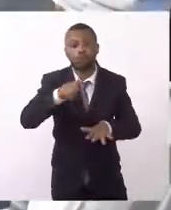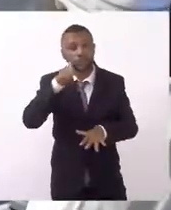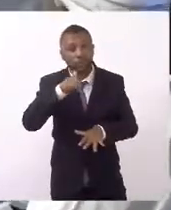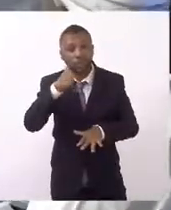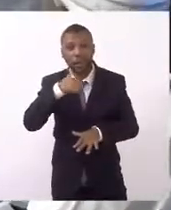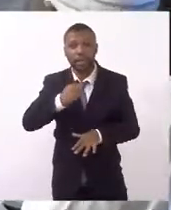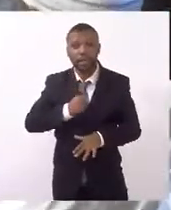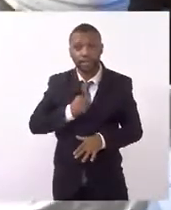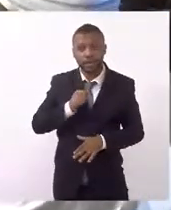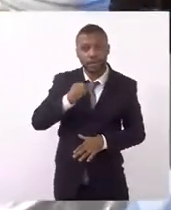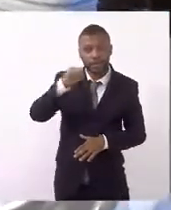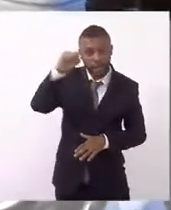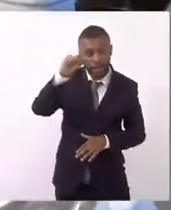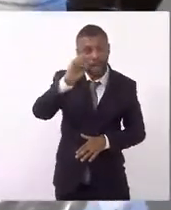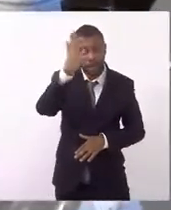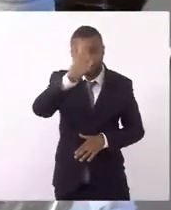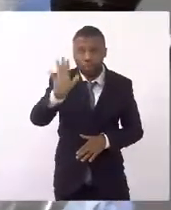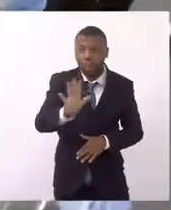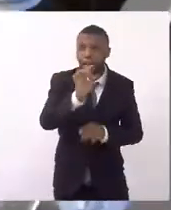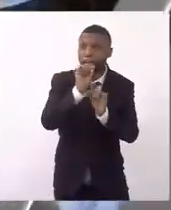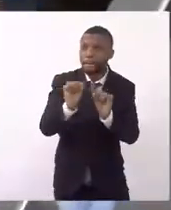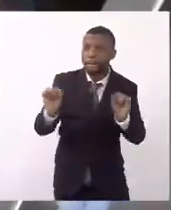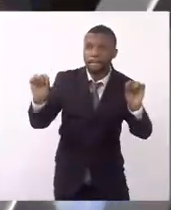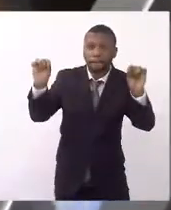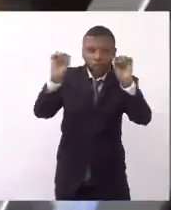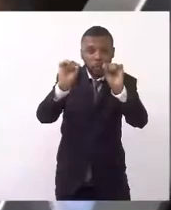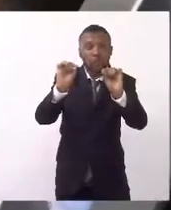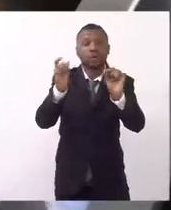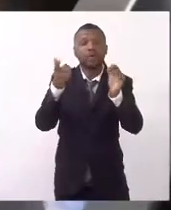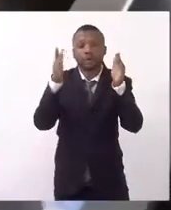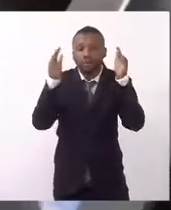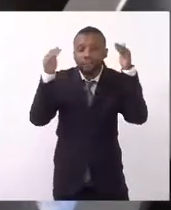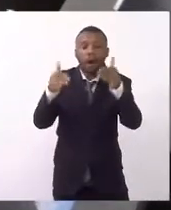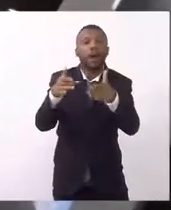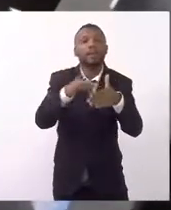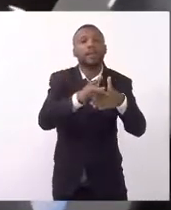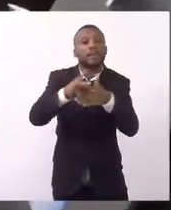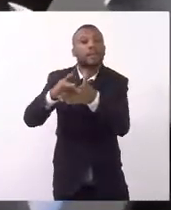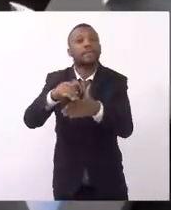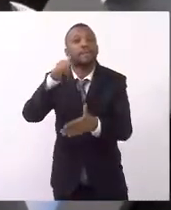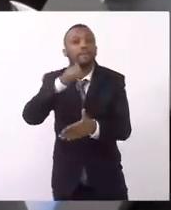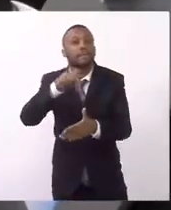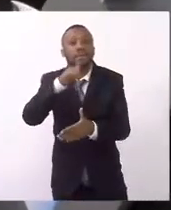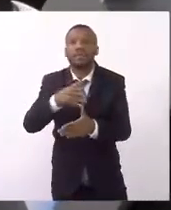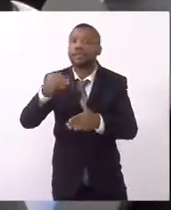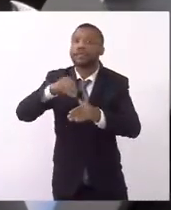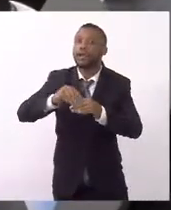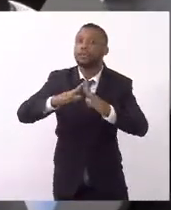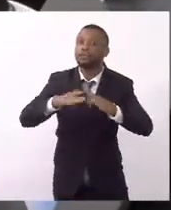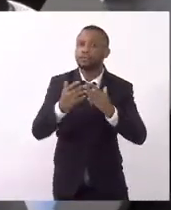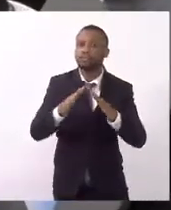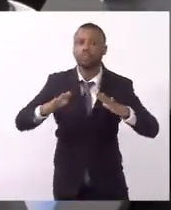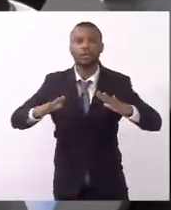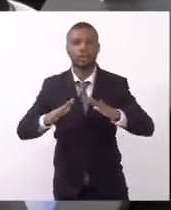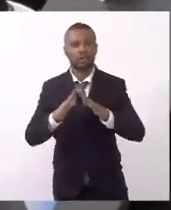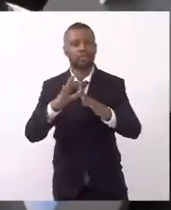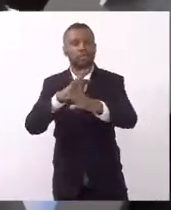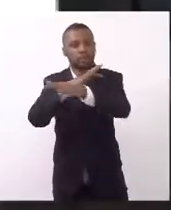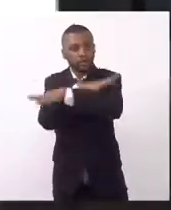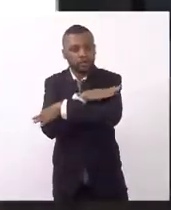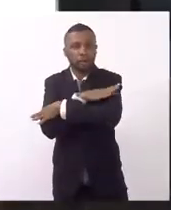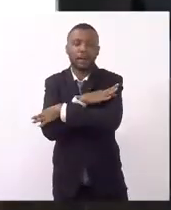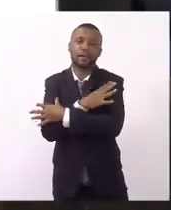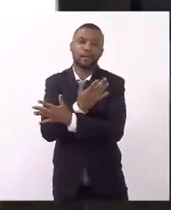do Brasil que ressalta de lideranças femininas dos terreiros de Candomblé e casas de